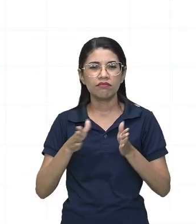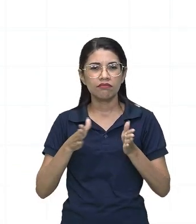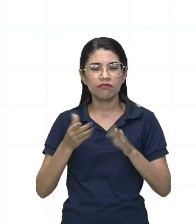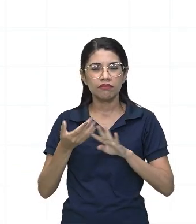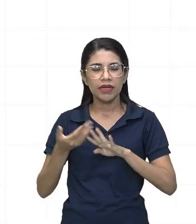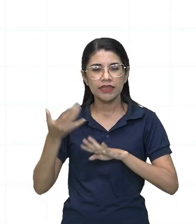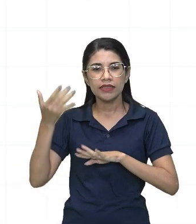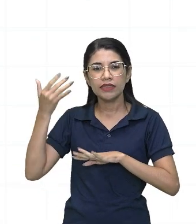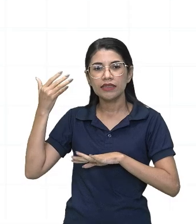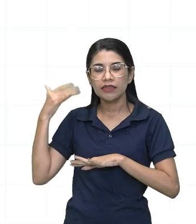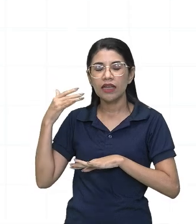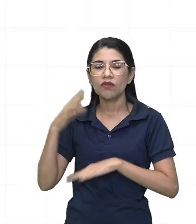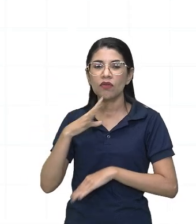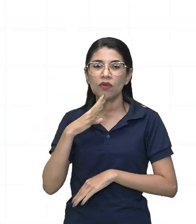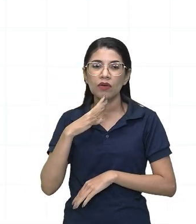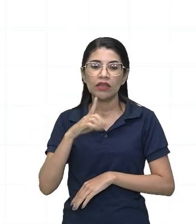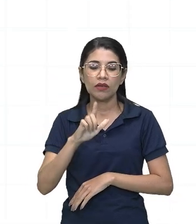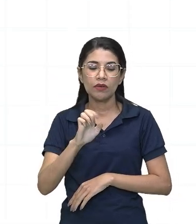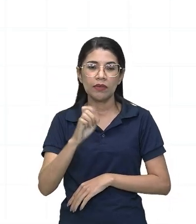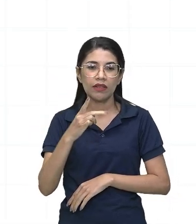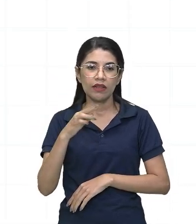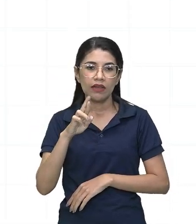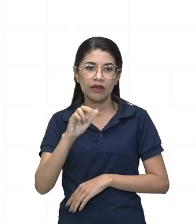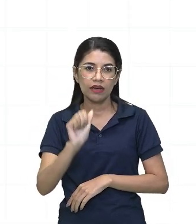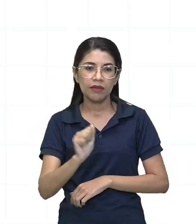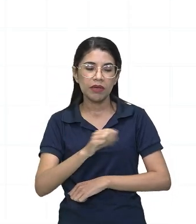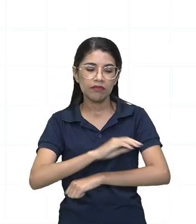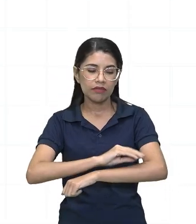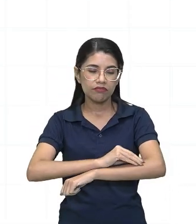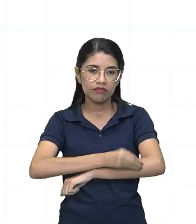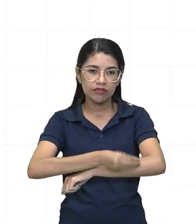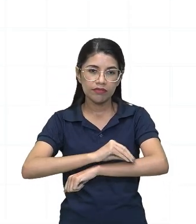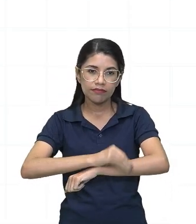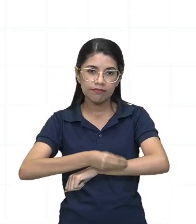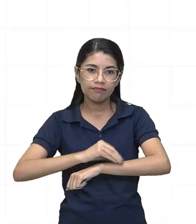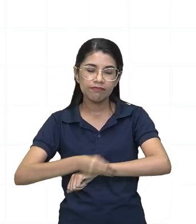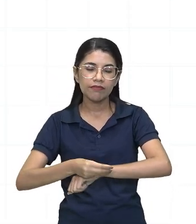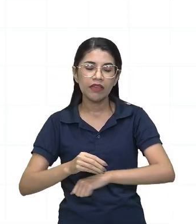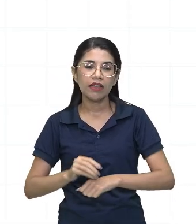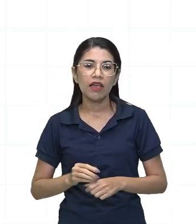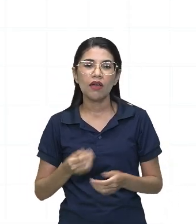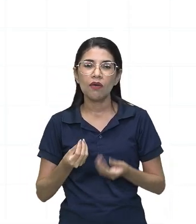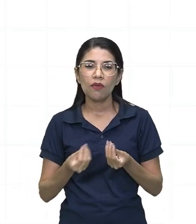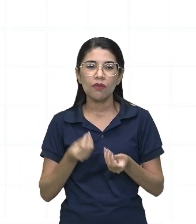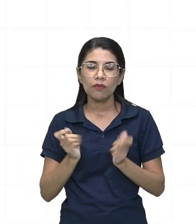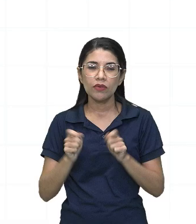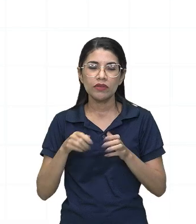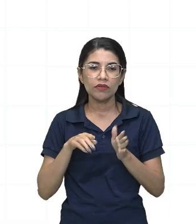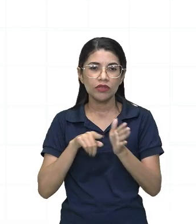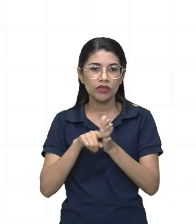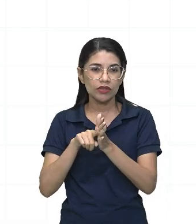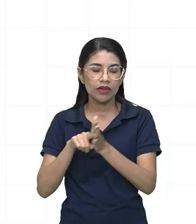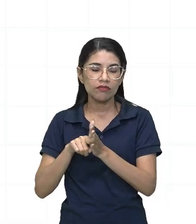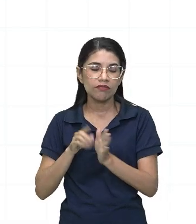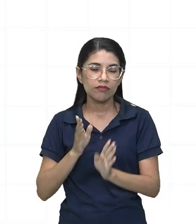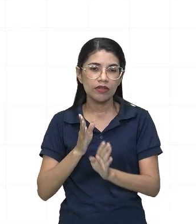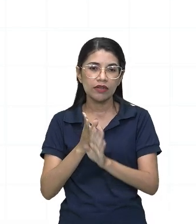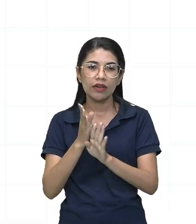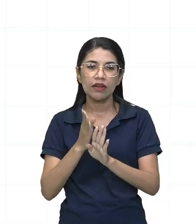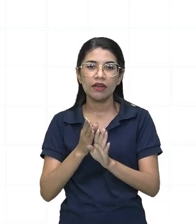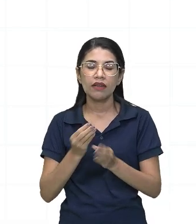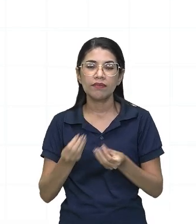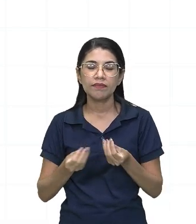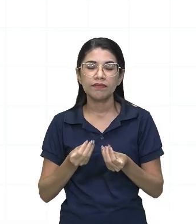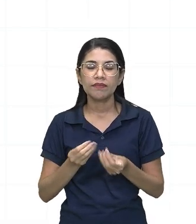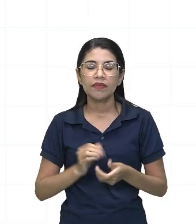anos foi conhecida como lepra, né? Sendo que seu diagnóstico fazia com